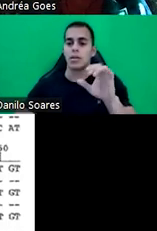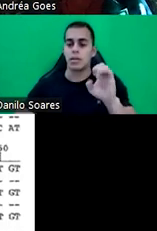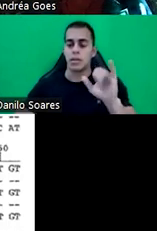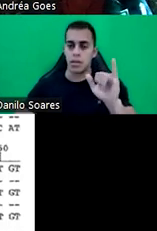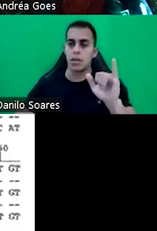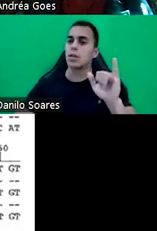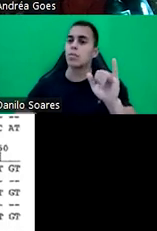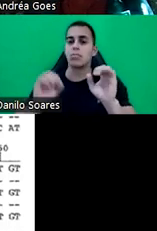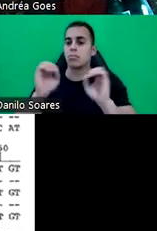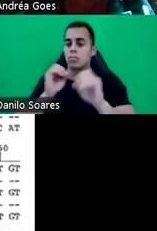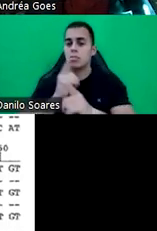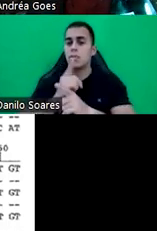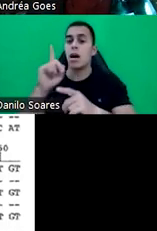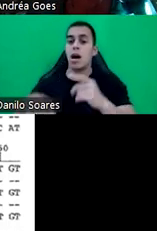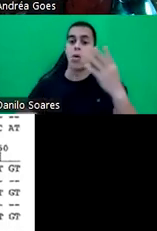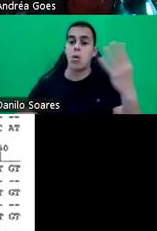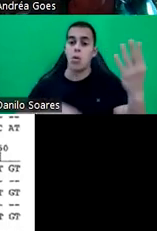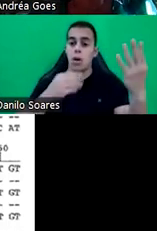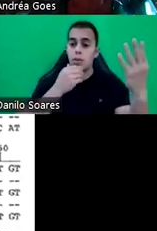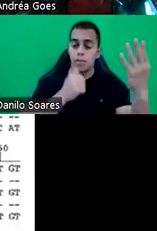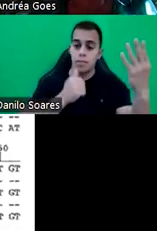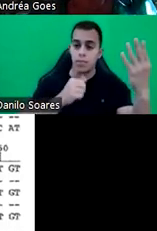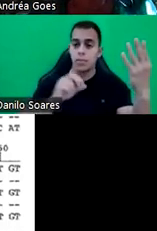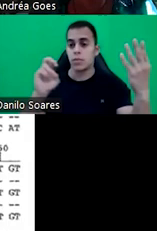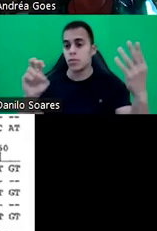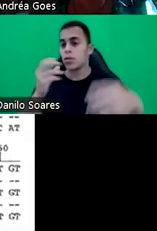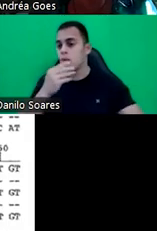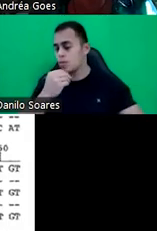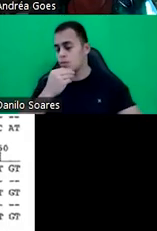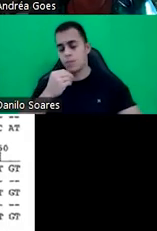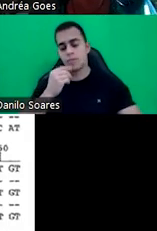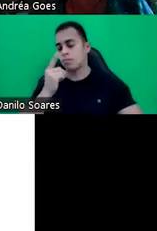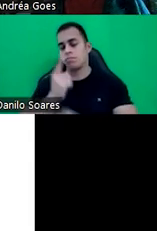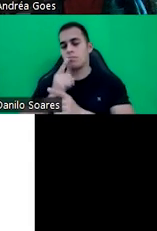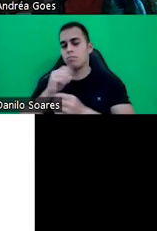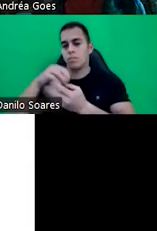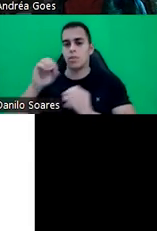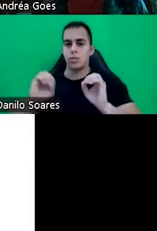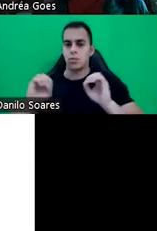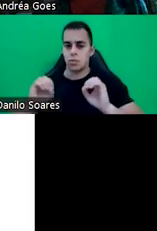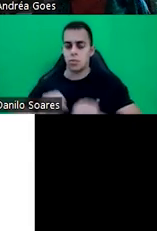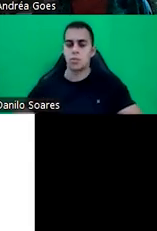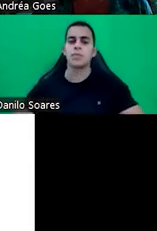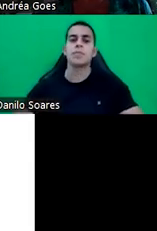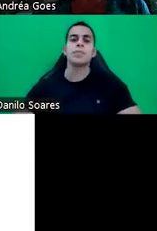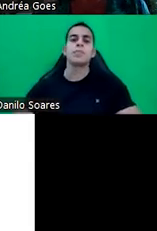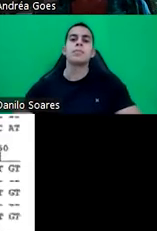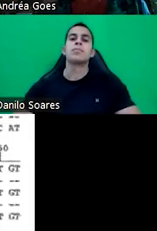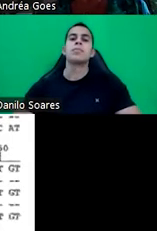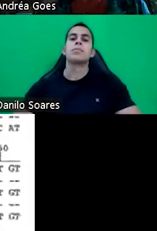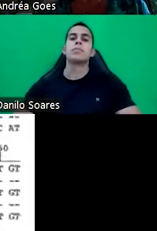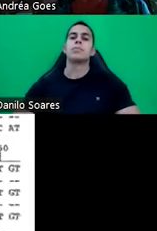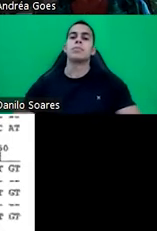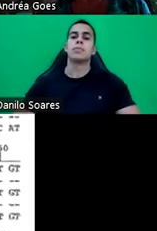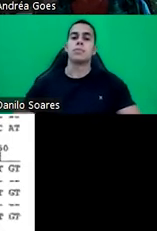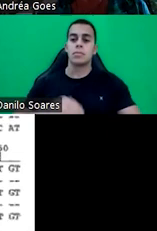eram 4 meninas e um menino, e nenhum deles apareceu até hoje. Mas, bom, então é só a função do DNA